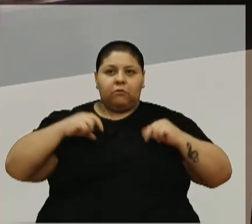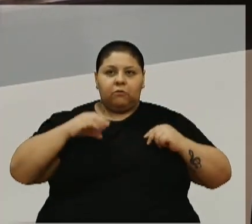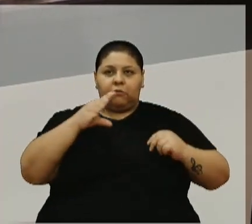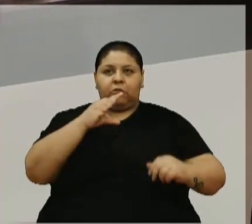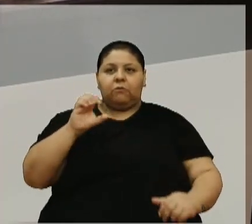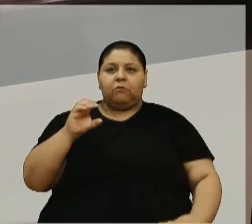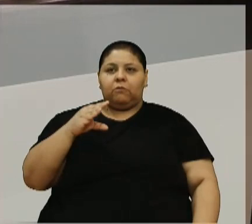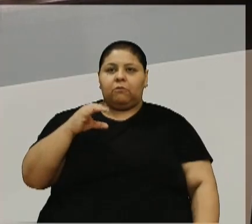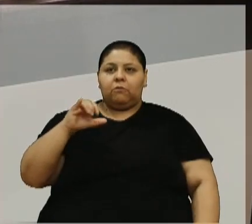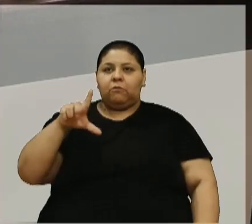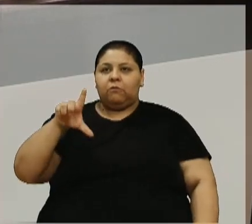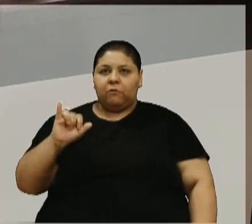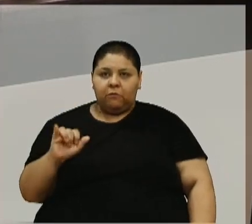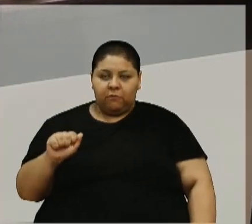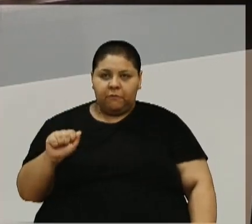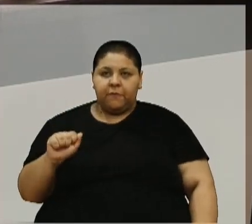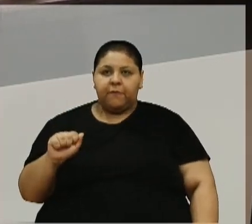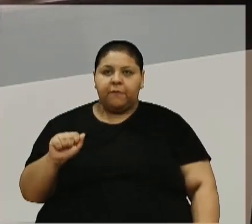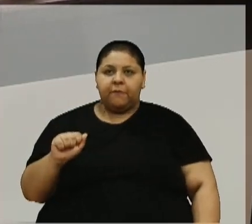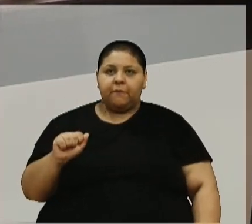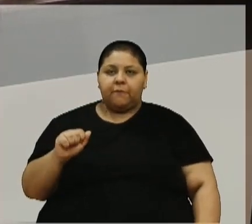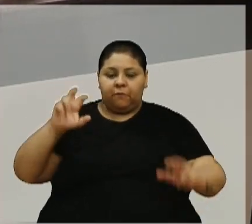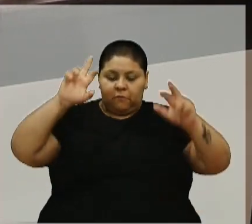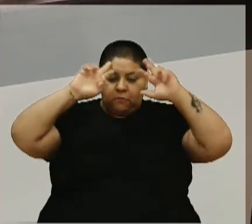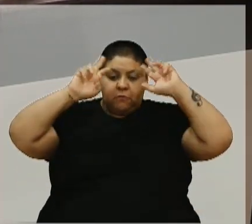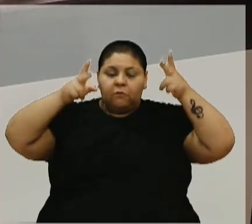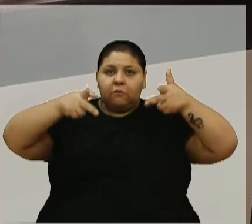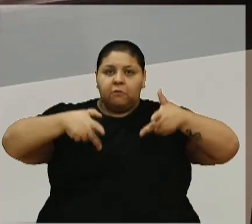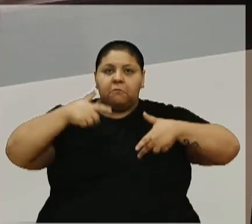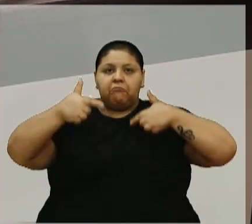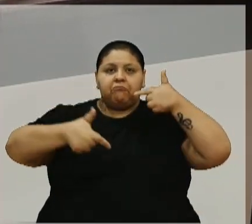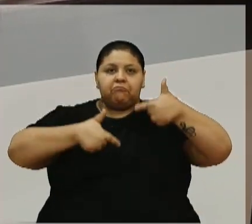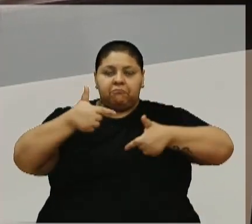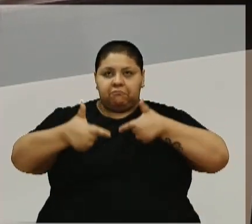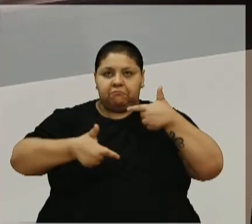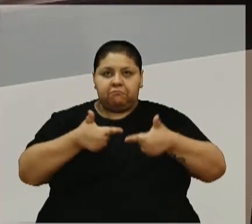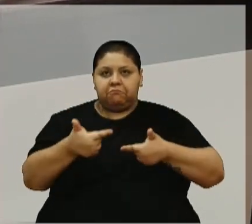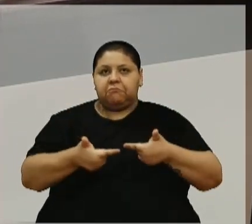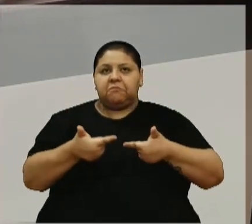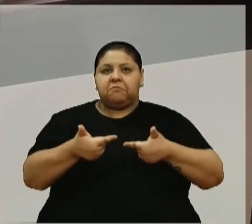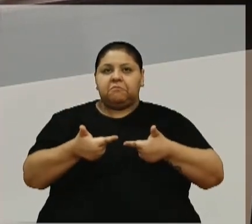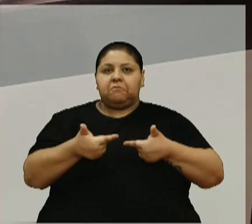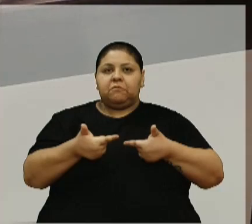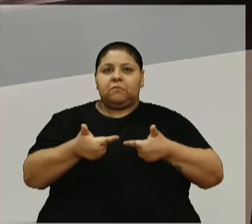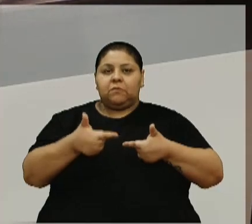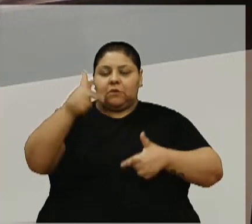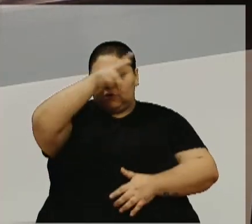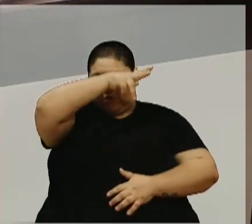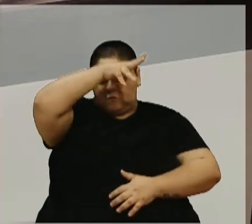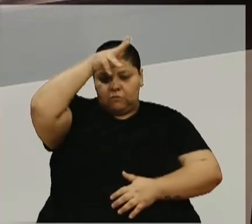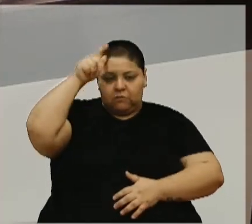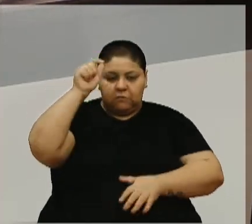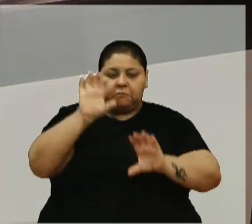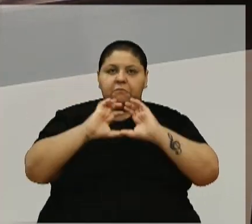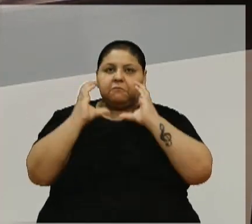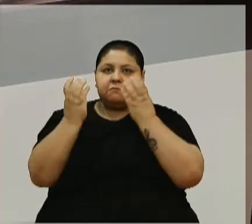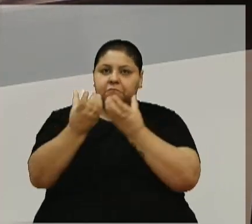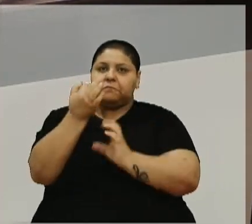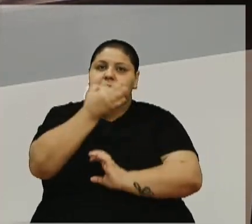Cecília Rodrigues Modesto, em reconhecimento aos seus relevantes serviços prestados ao município e à